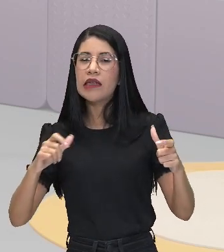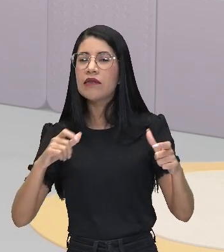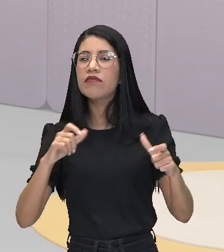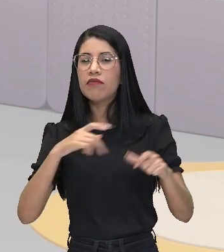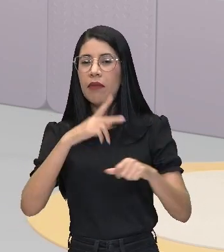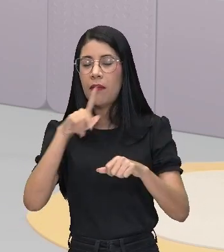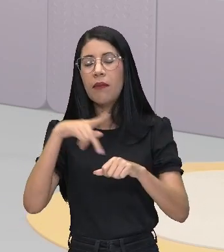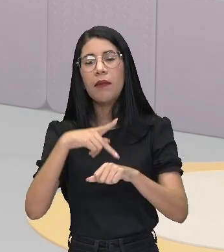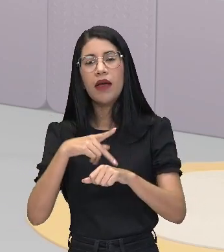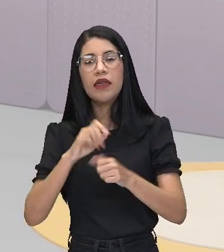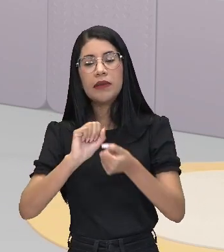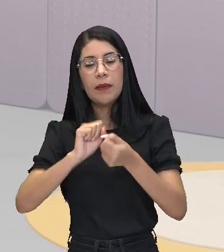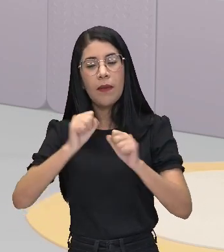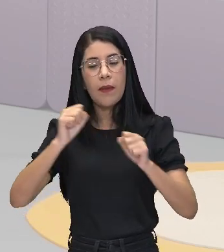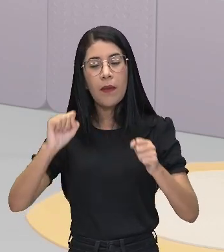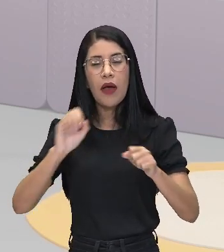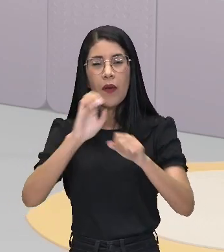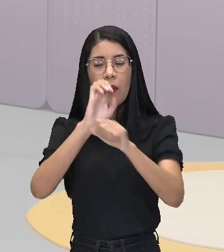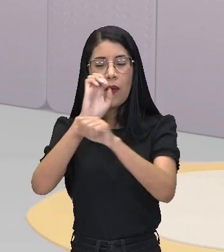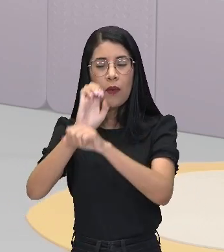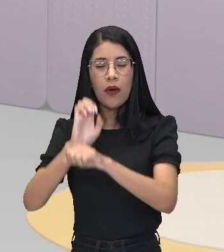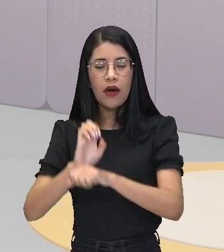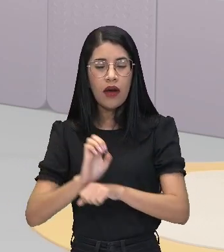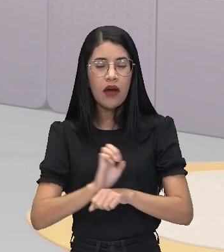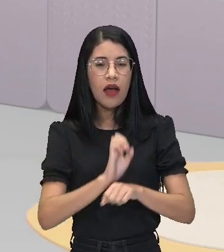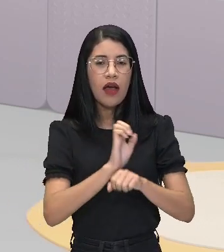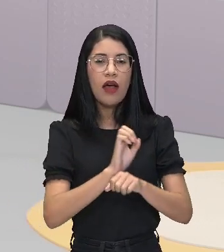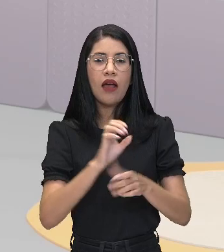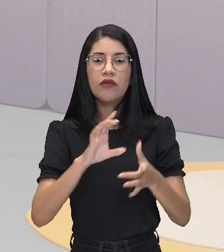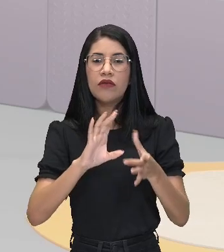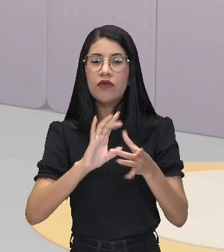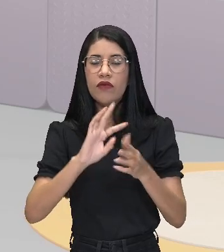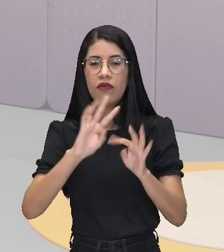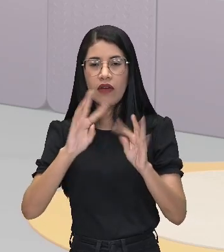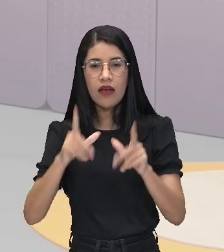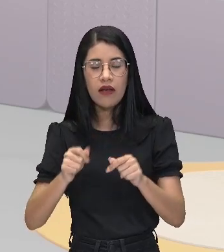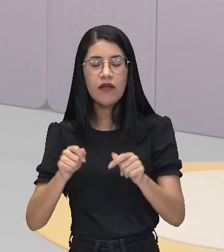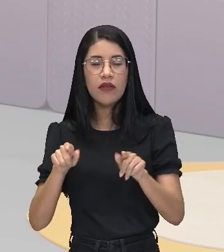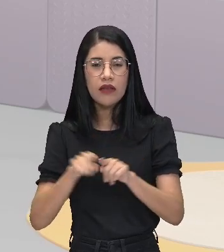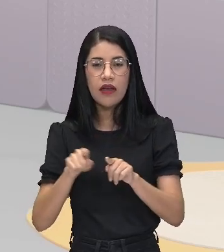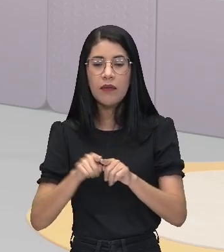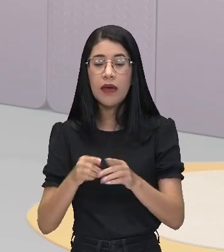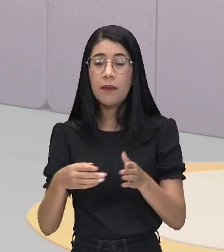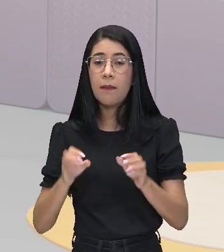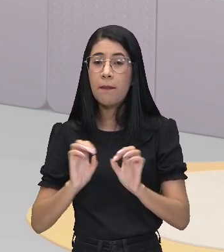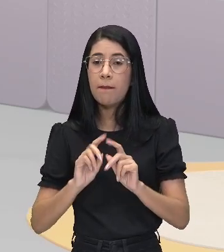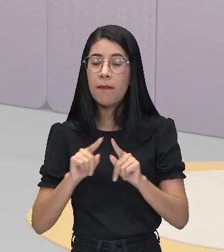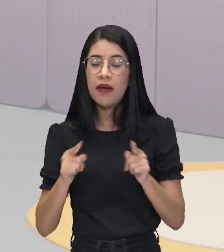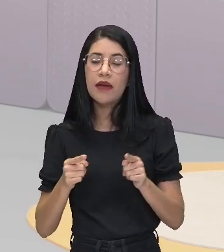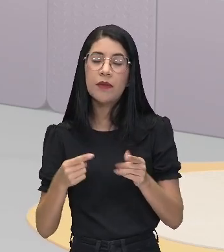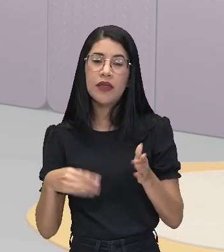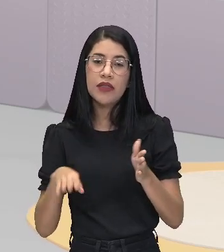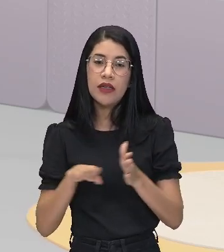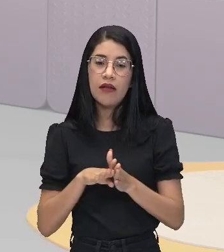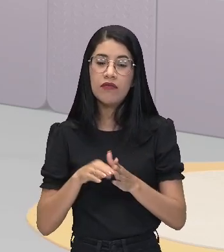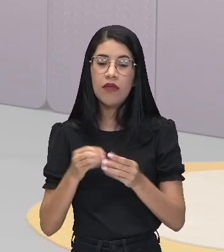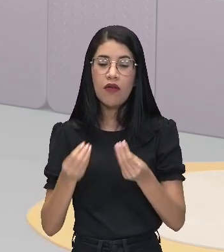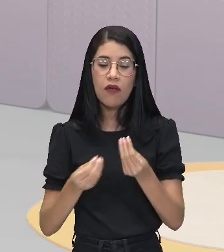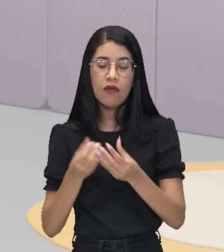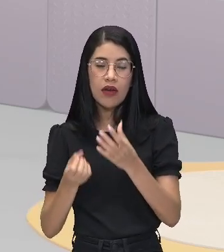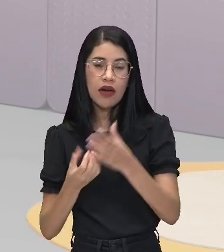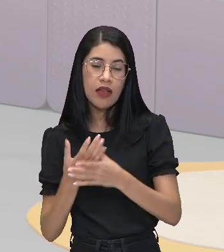país, com nossos estados que compõem ali a federação, mas para chegar até esse território, alguns tratados